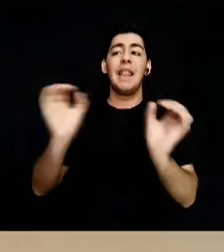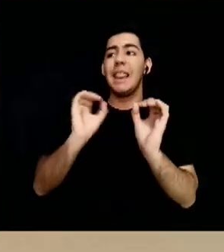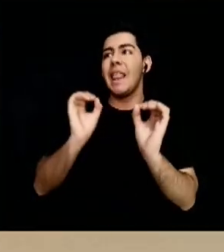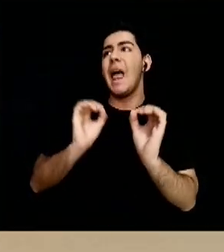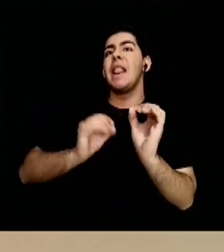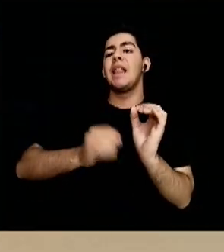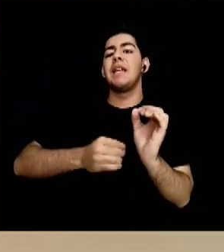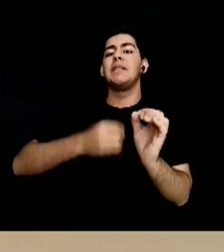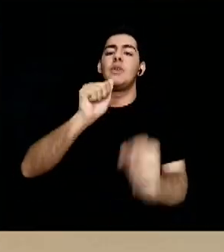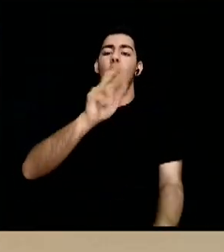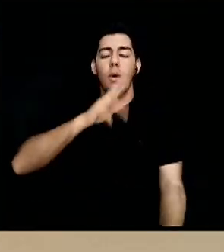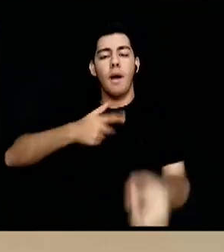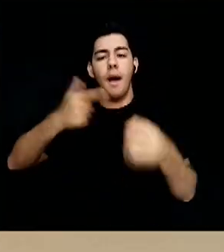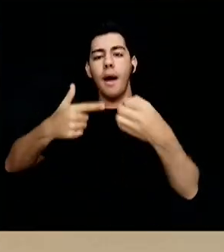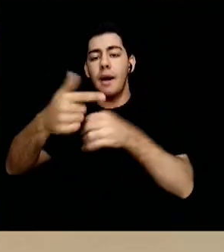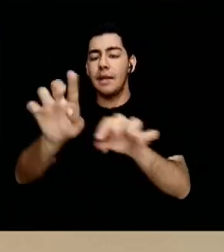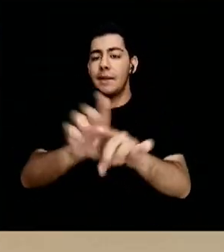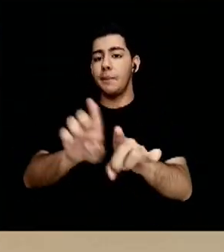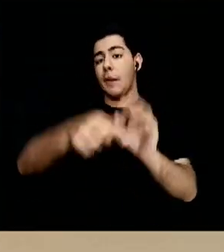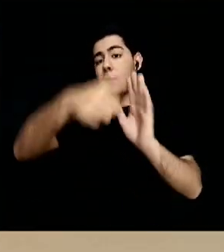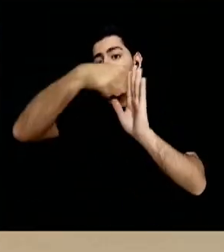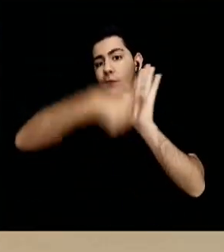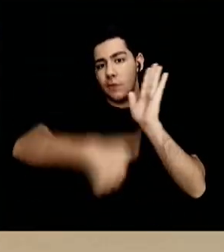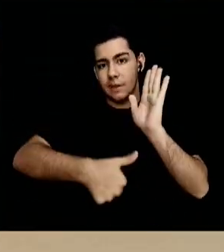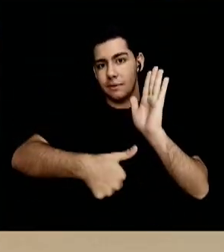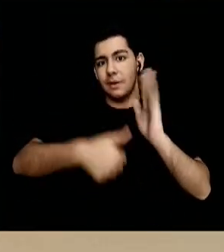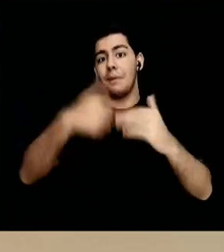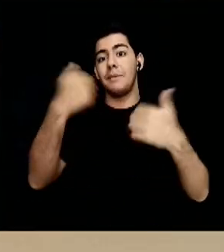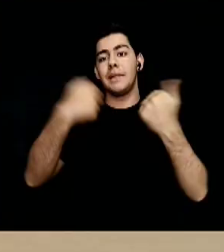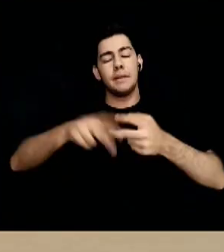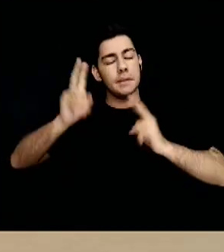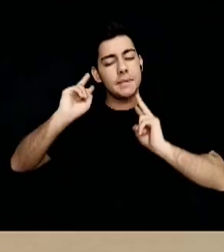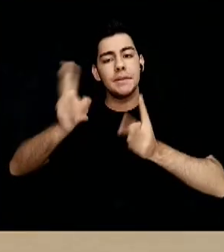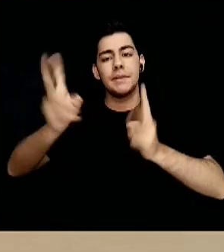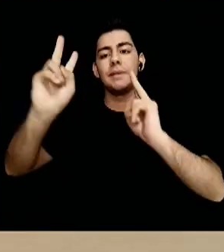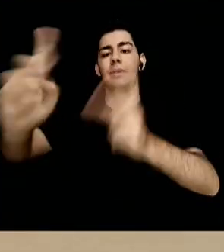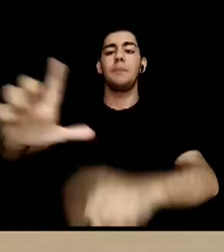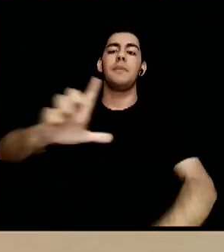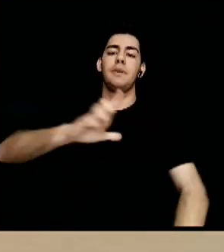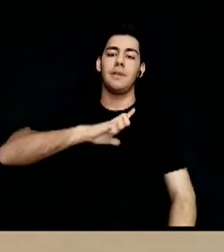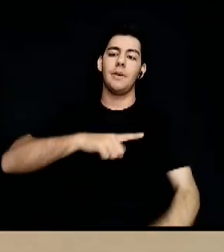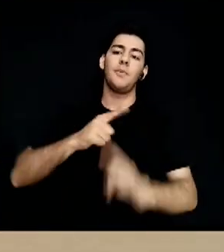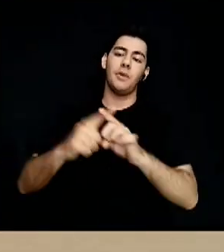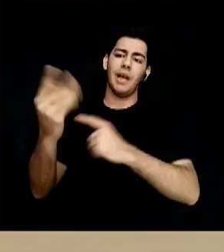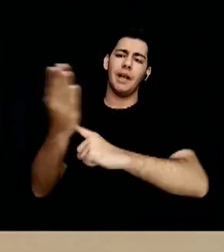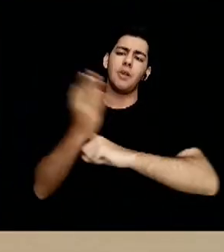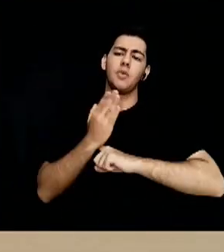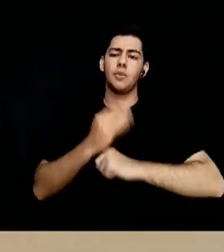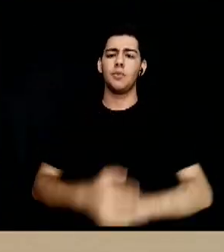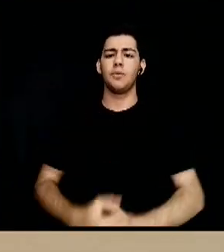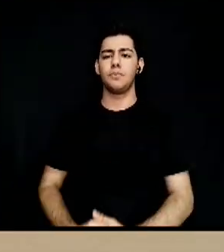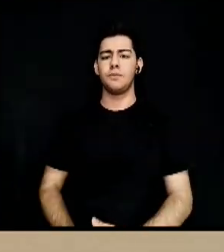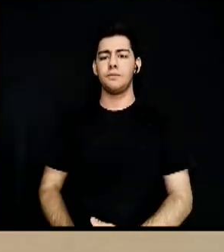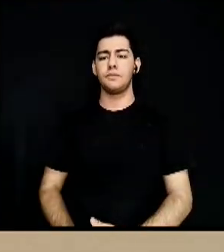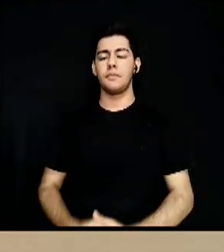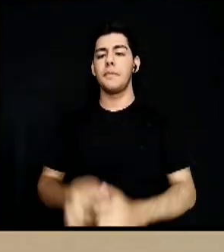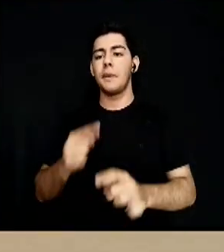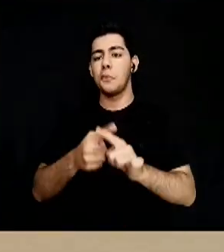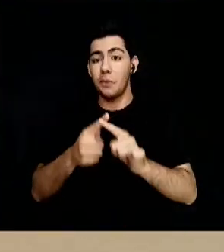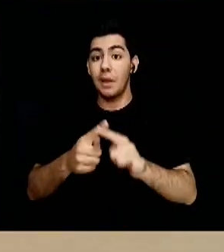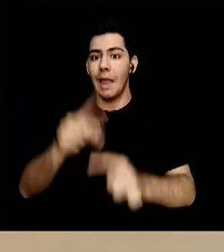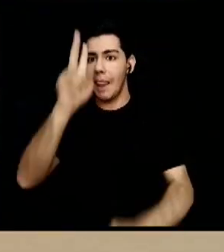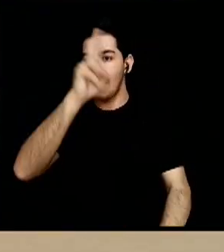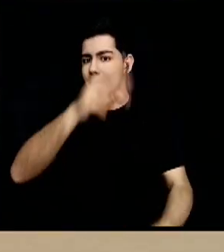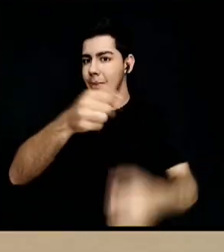legal. É isso. Que é justamente para ajudar, né? É. Nesse caso aqui, a fita crepe é naquilo que você falou no início do programa, né? Isso. Se